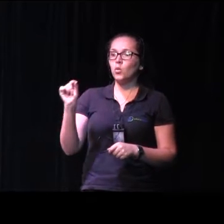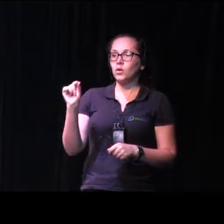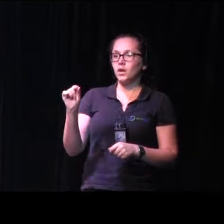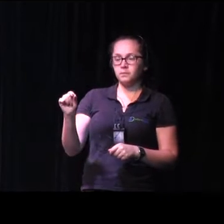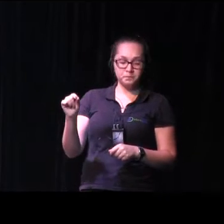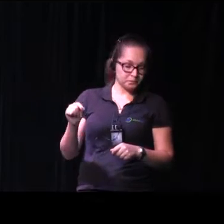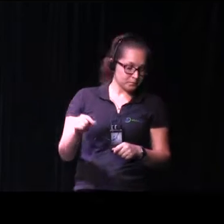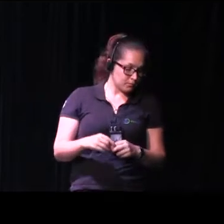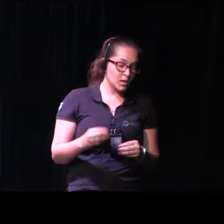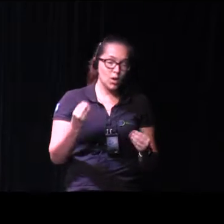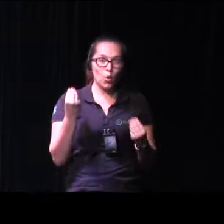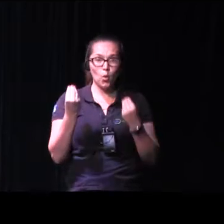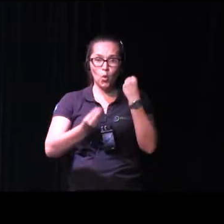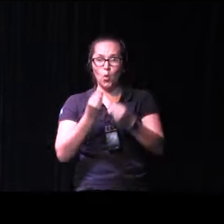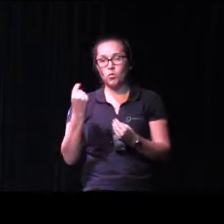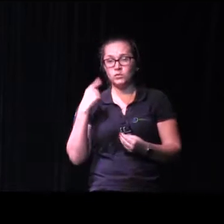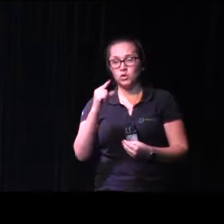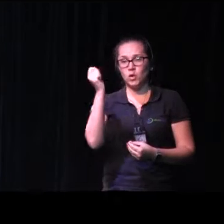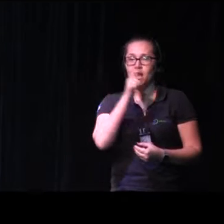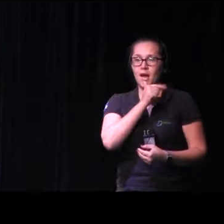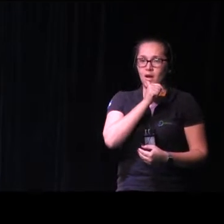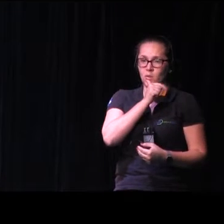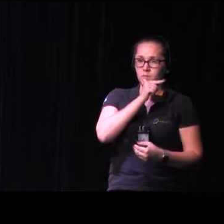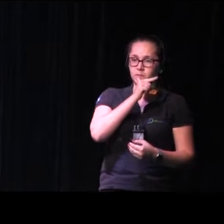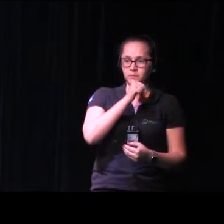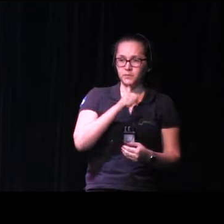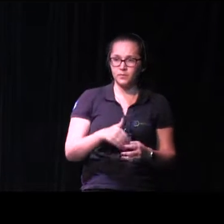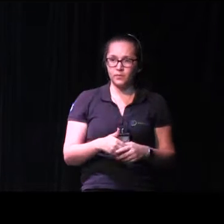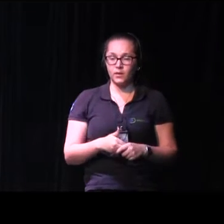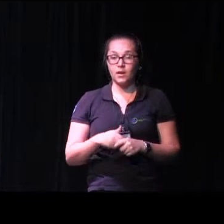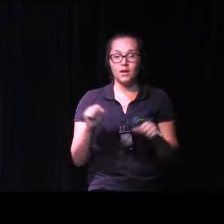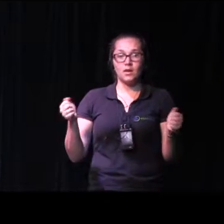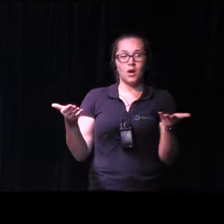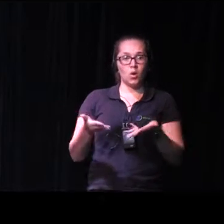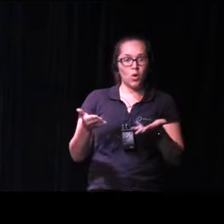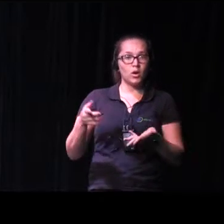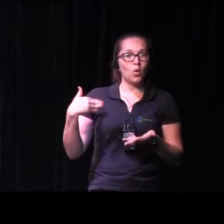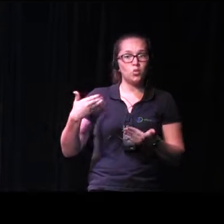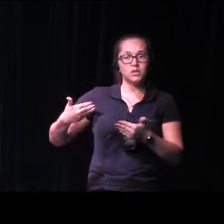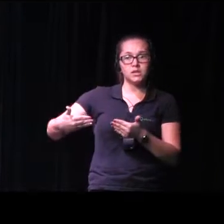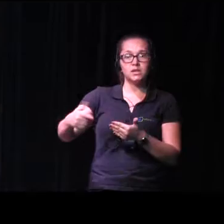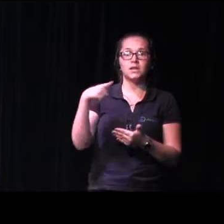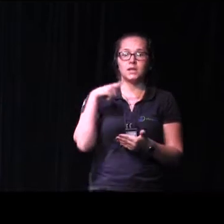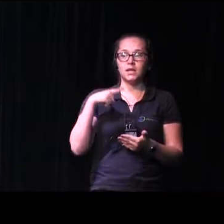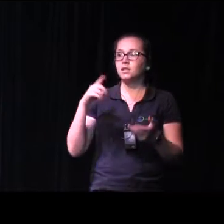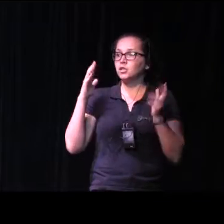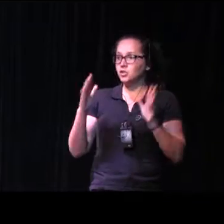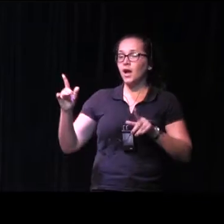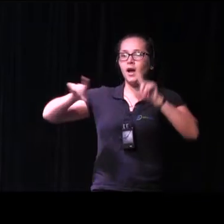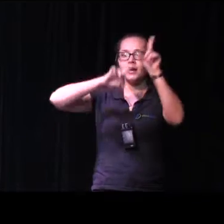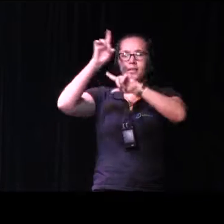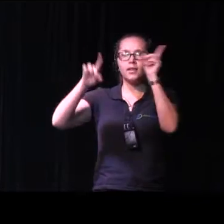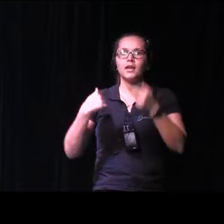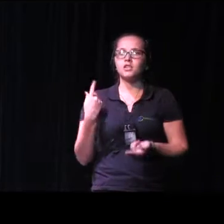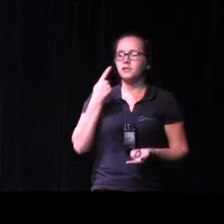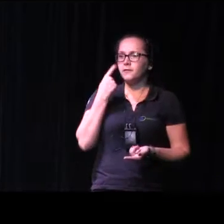E a outra questão era como escorrer a água. E agora, hoje em dia, a